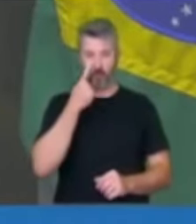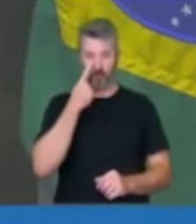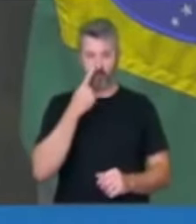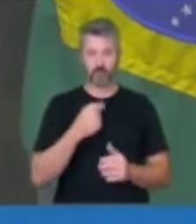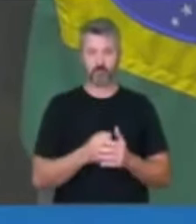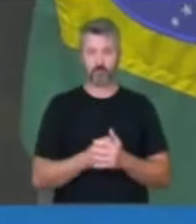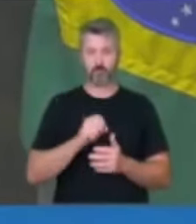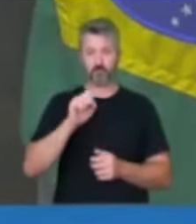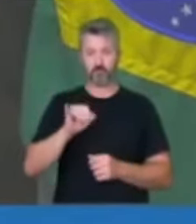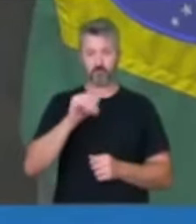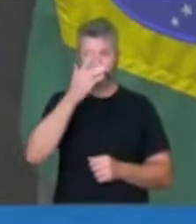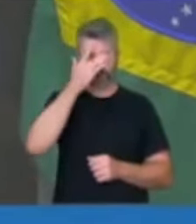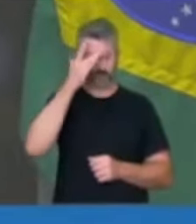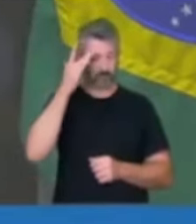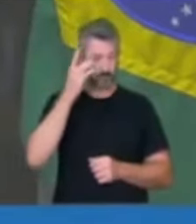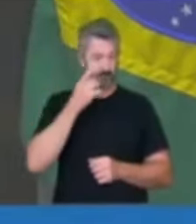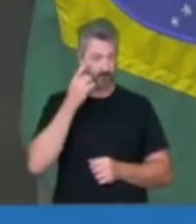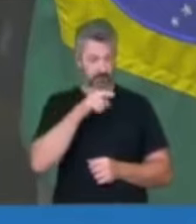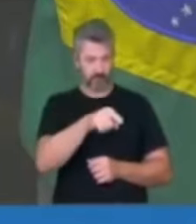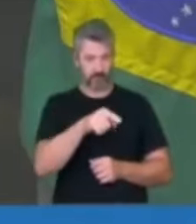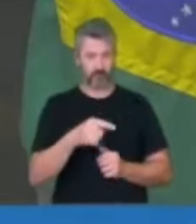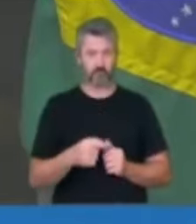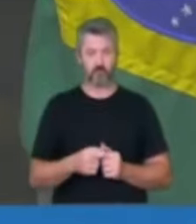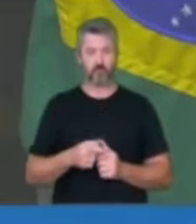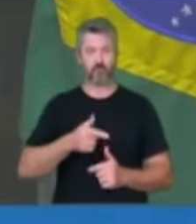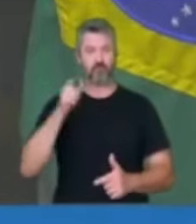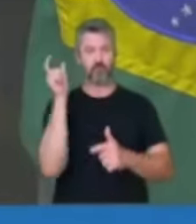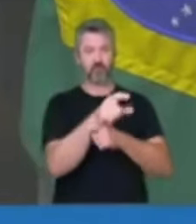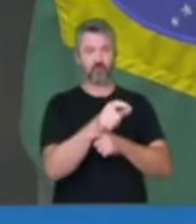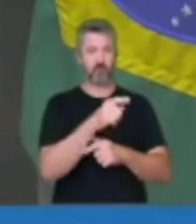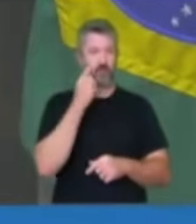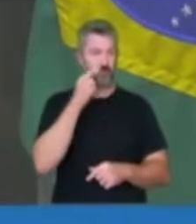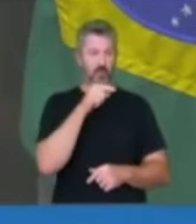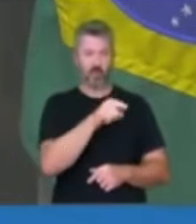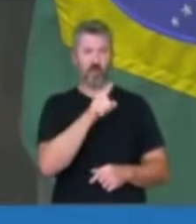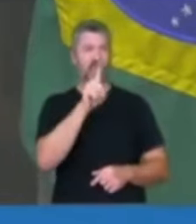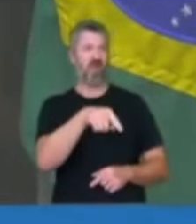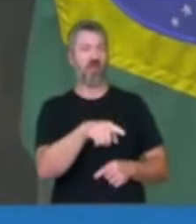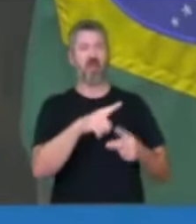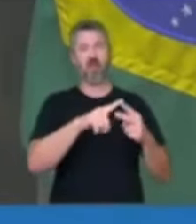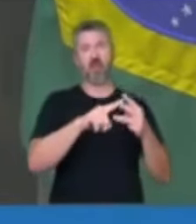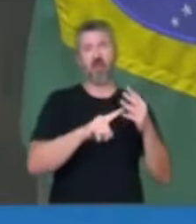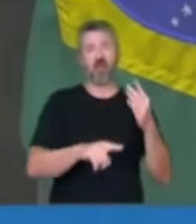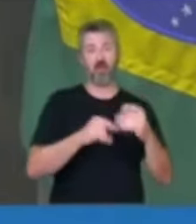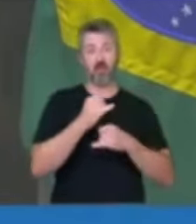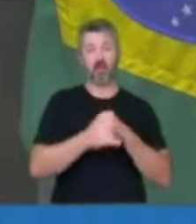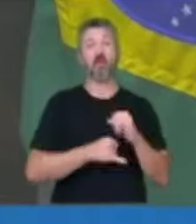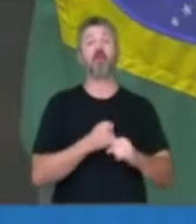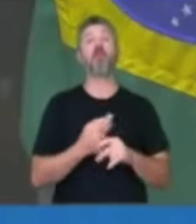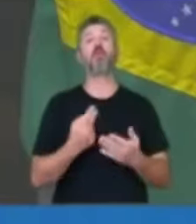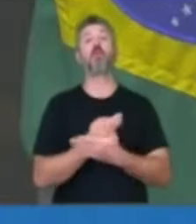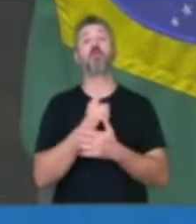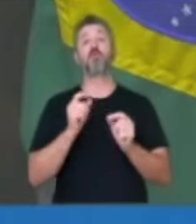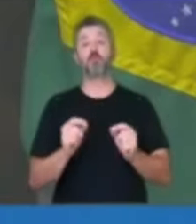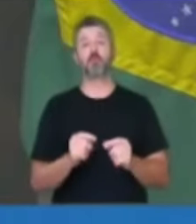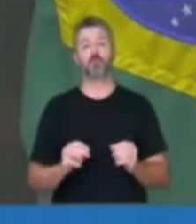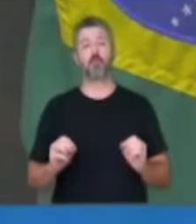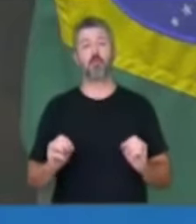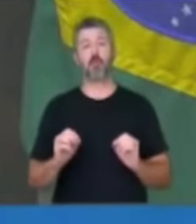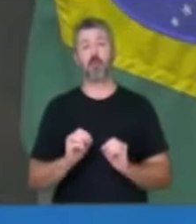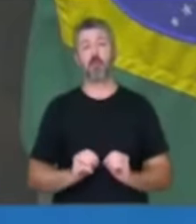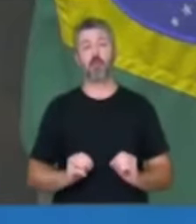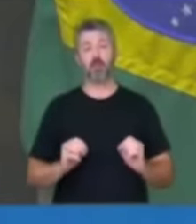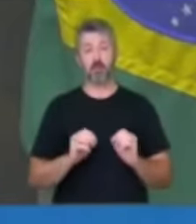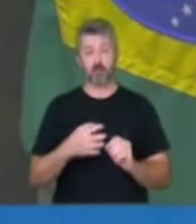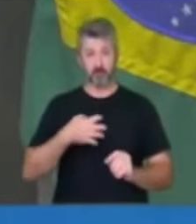alguém presado Pompeu de Matos xinga um deputado fala que ele é isso que ele é aquilo na internet que acontece nada se você se